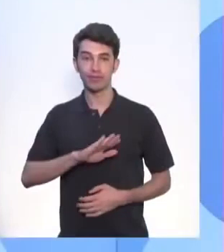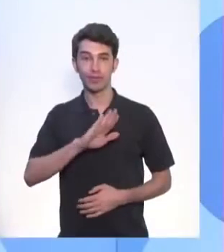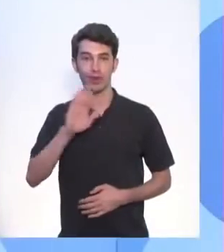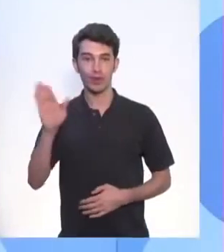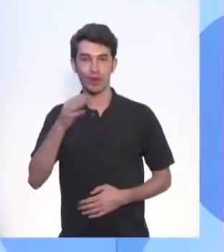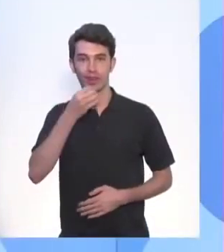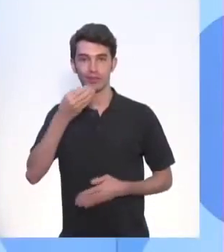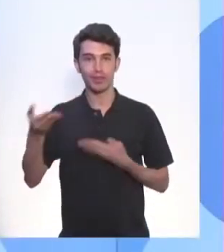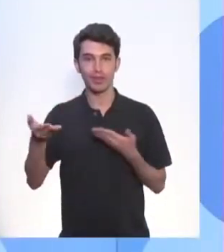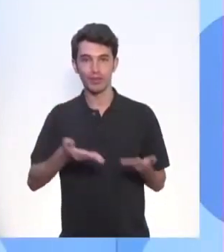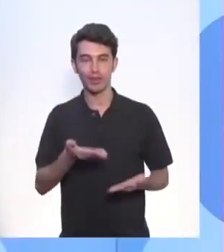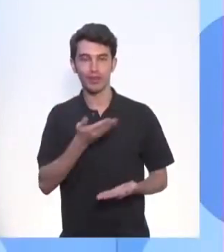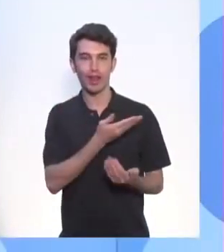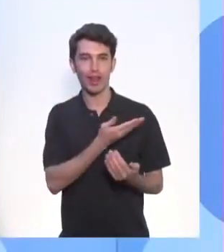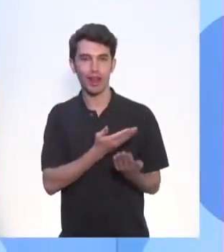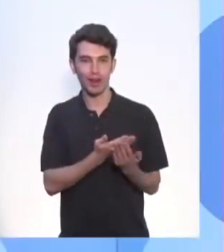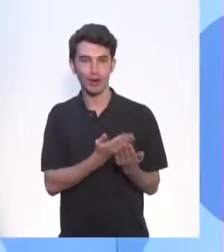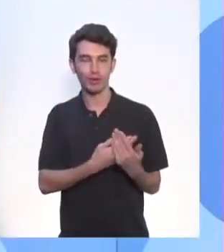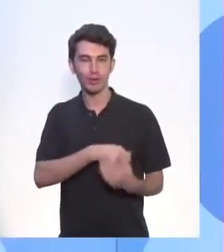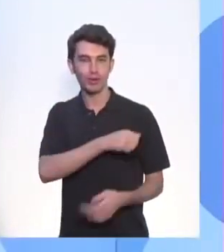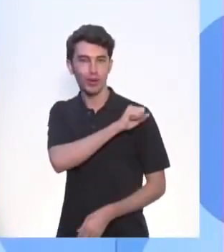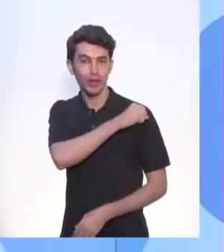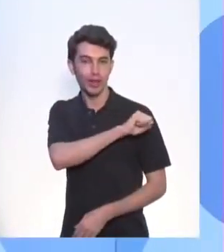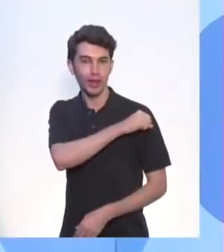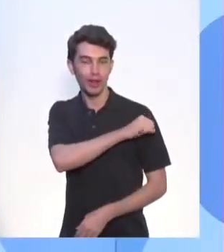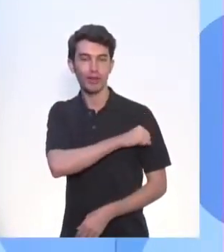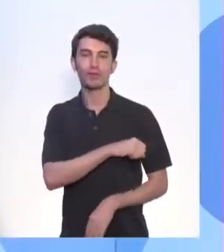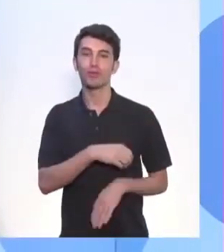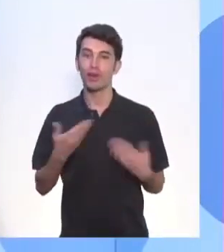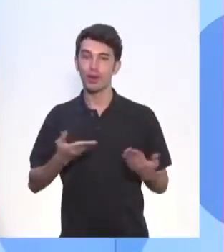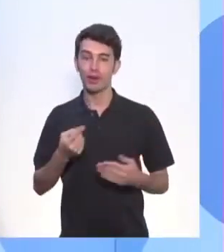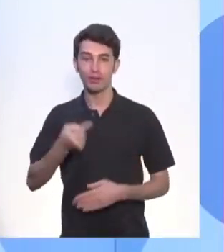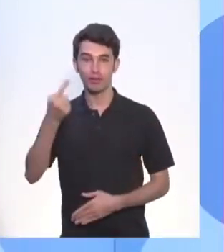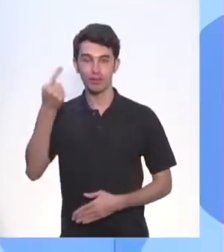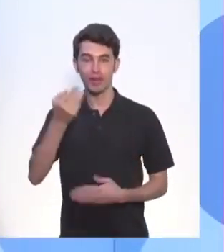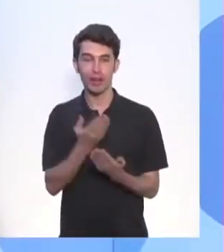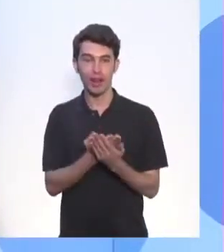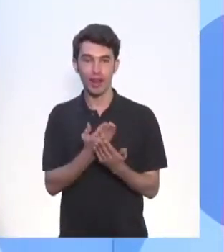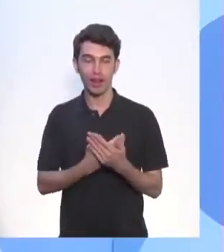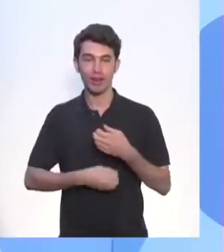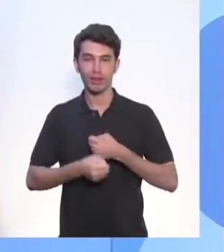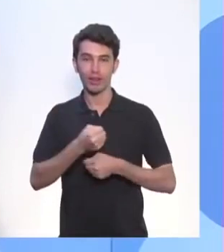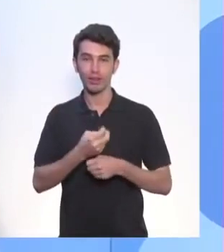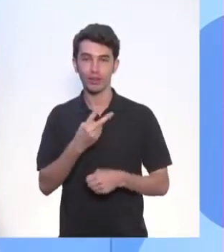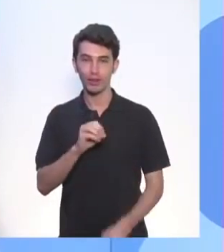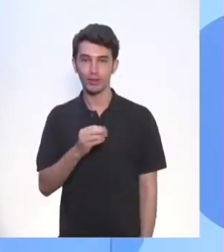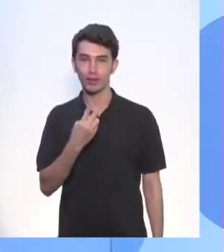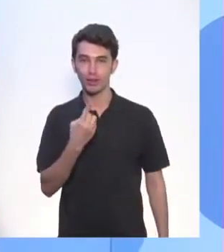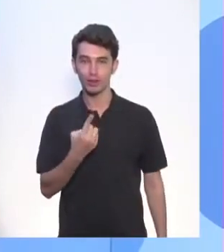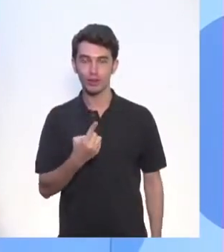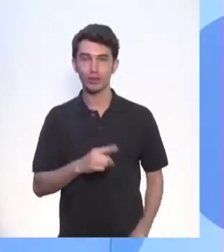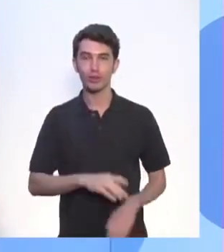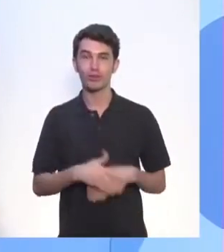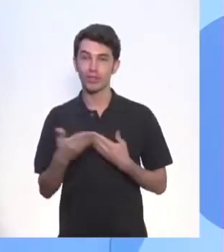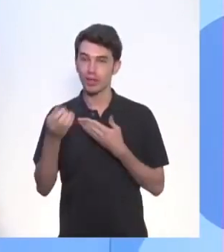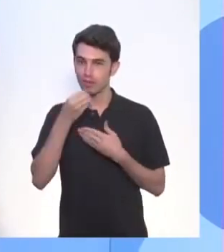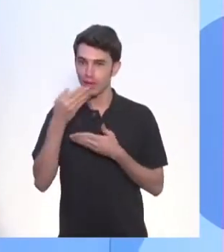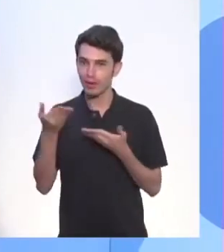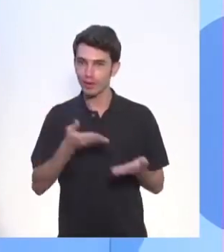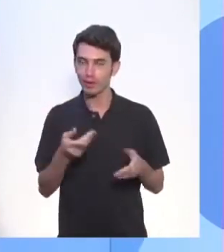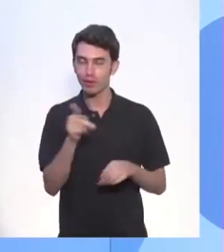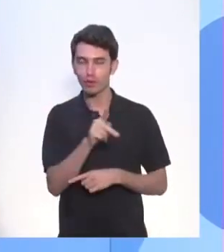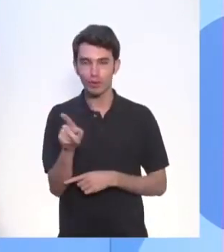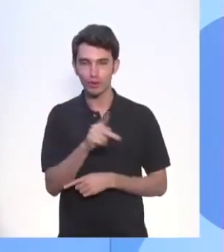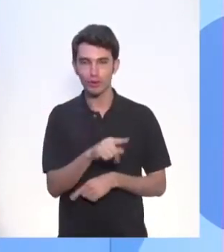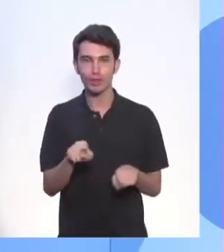Olá, bem-vindos alunos do 8º ano para a nossa primeira aula de 2021. Sejam muito bem-vindos vocês,